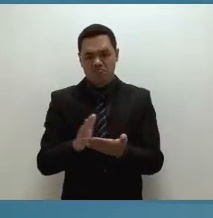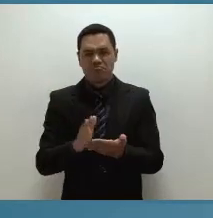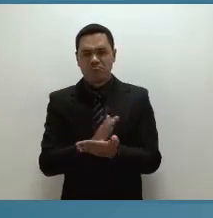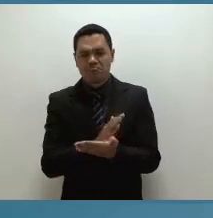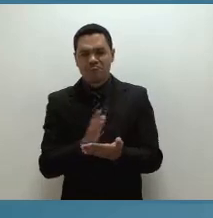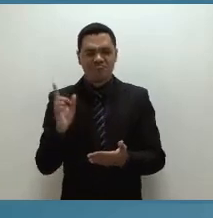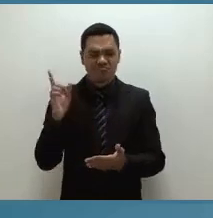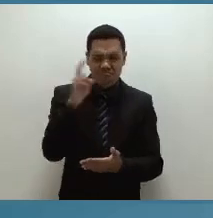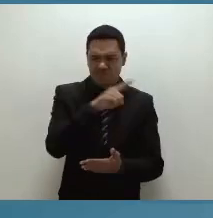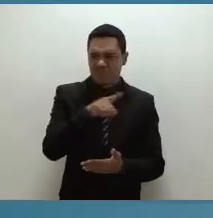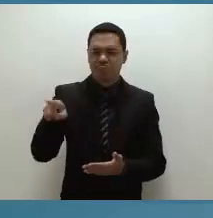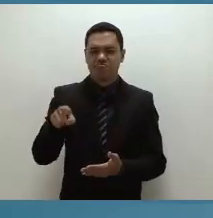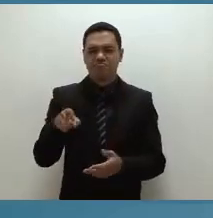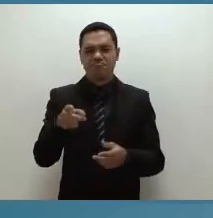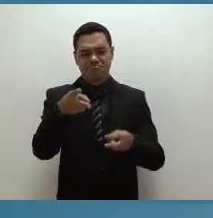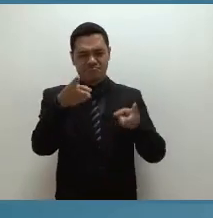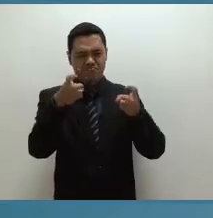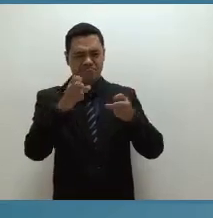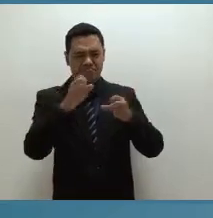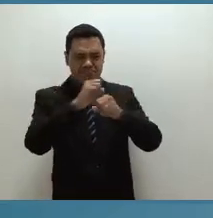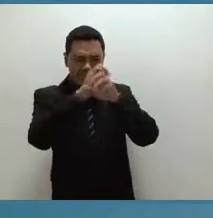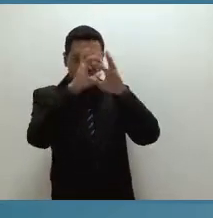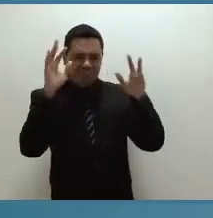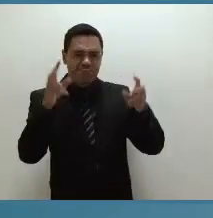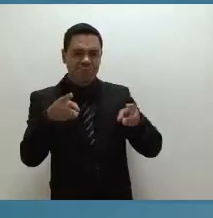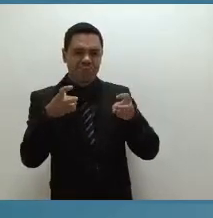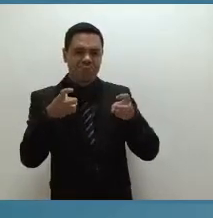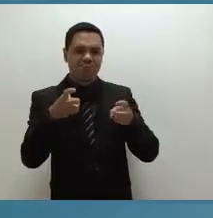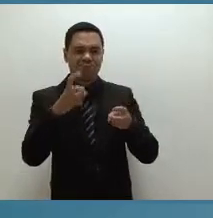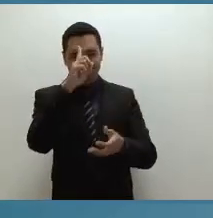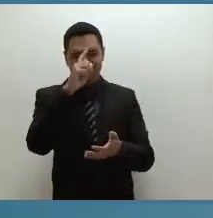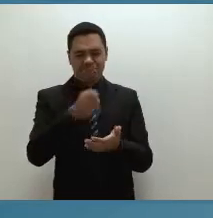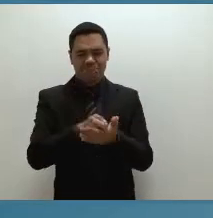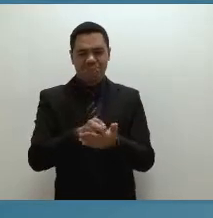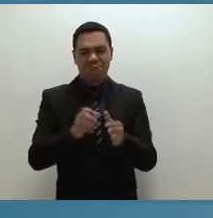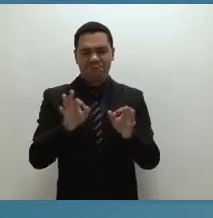momentos. Que se faz uma gestão, né?